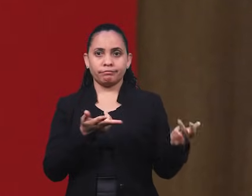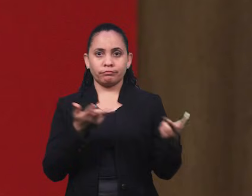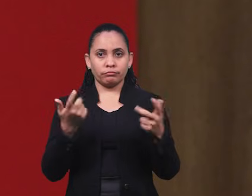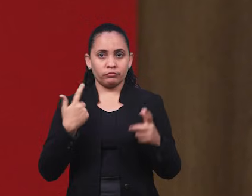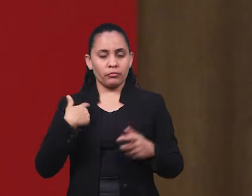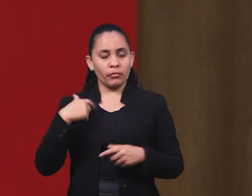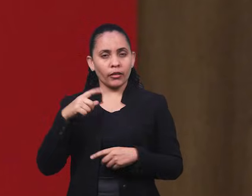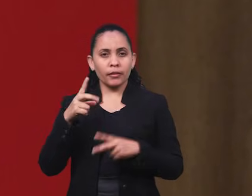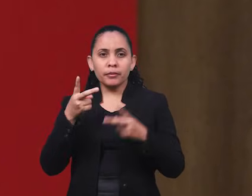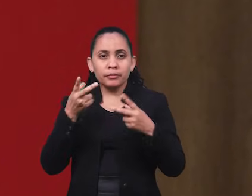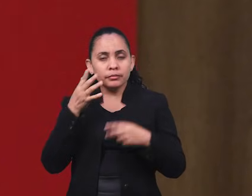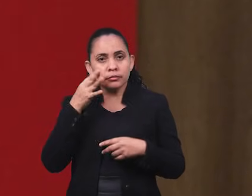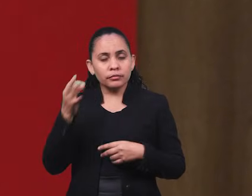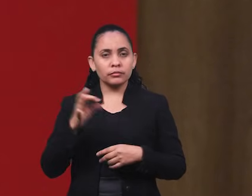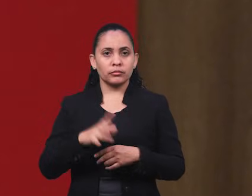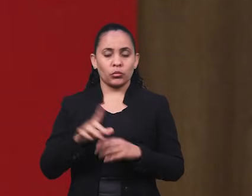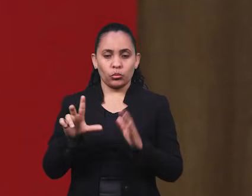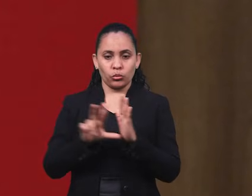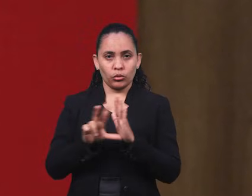atenção de Lutero, que está